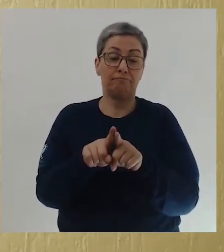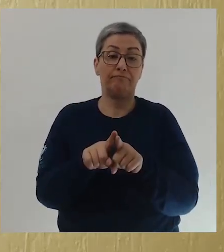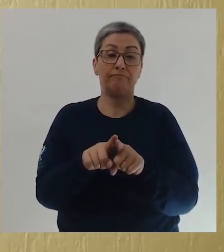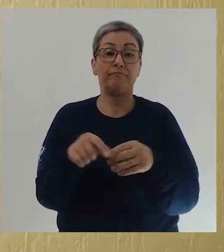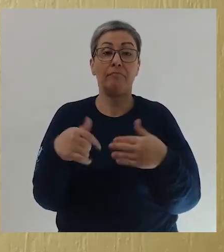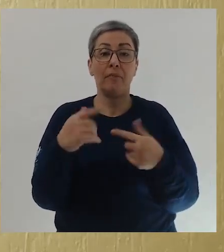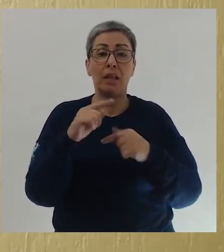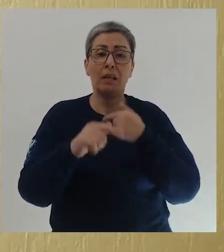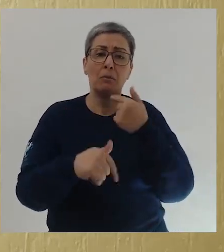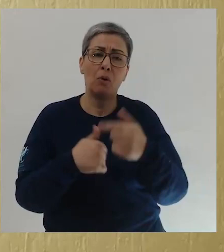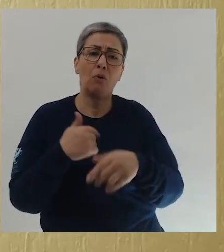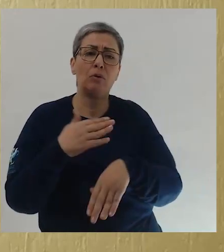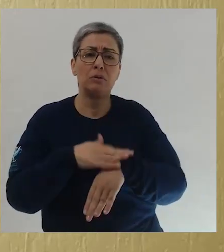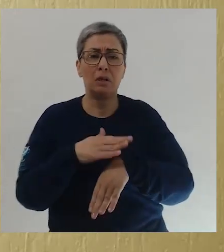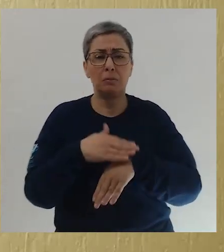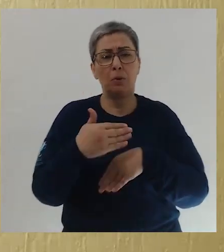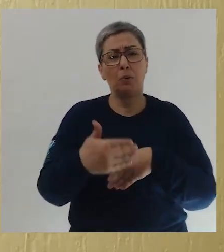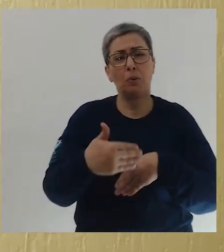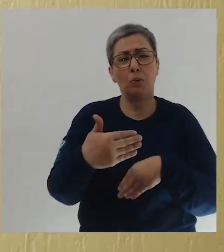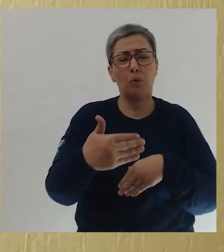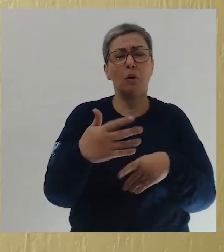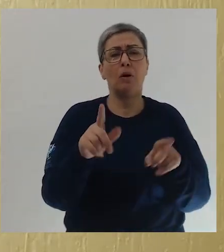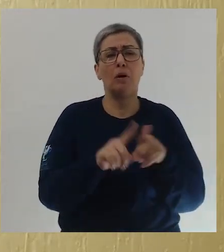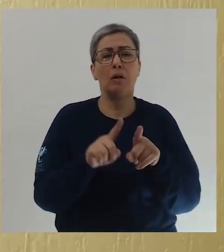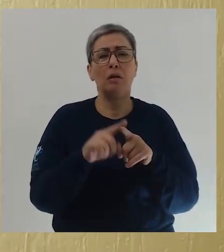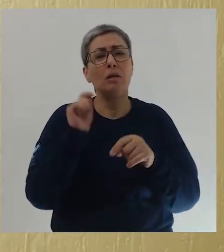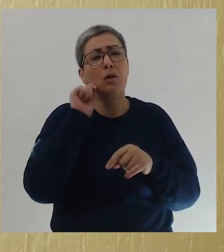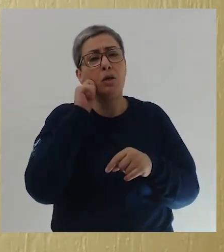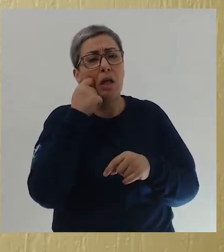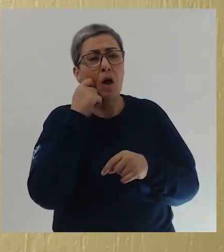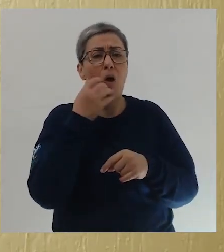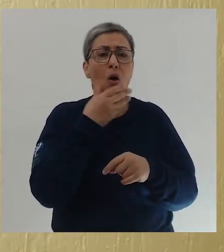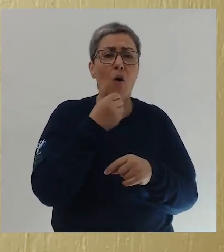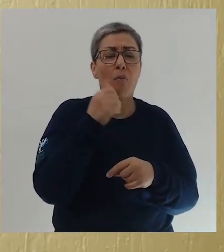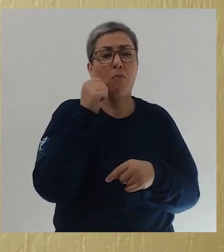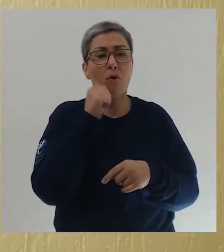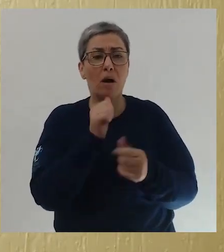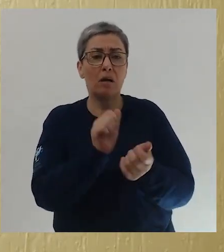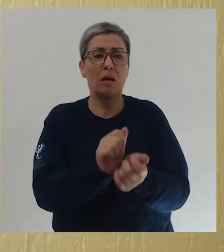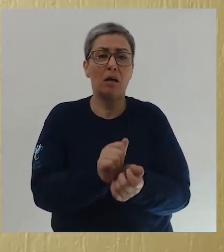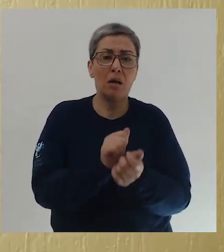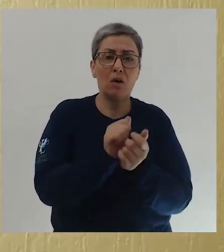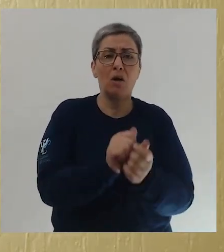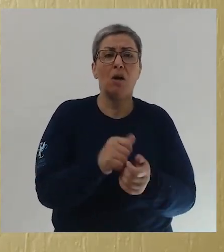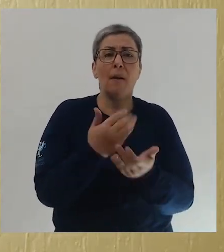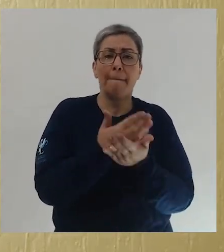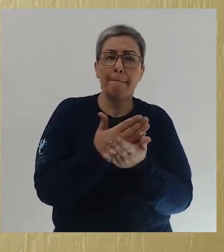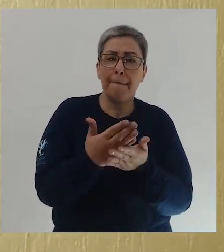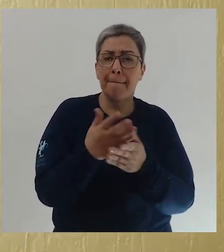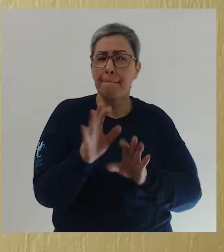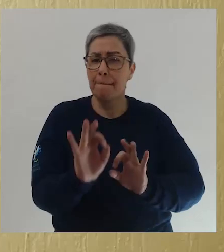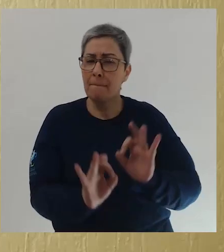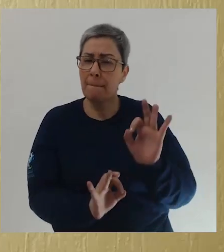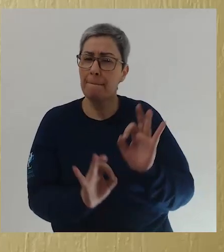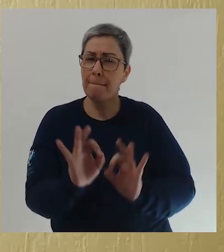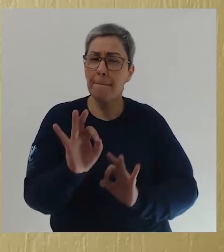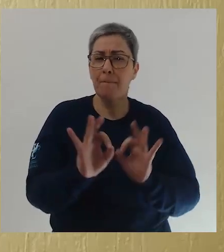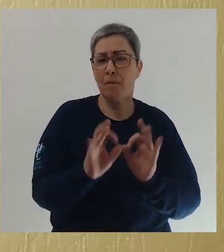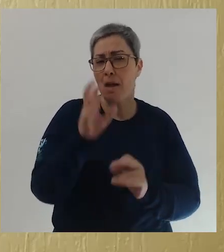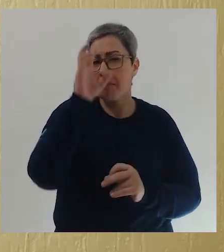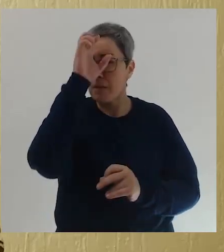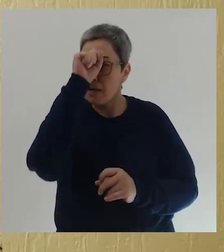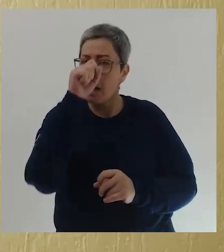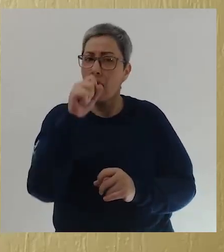seus, tá? Depois de algum tempo aqui, então, os negros e negras, né, escravizados e explorados, começaram a se